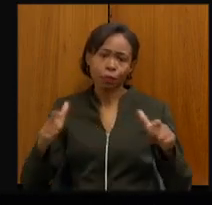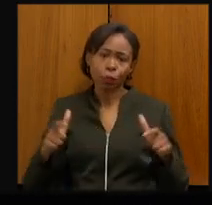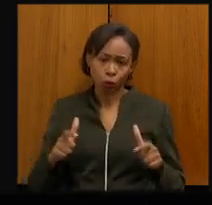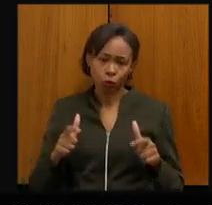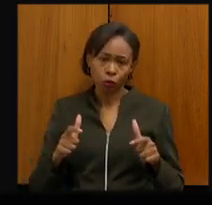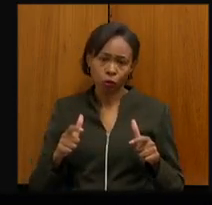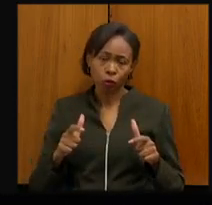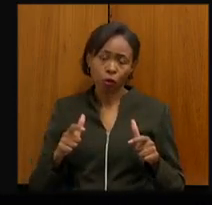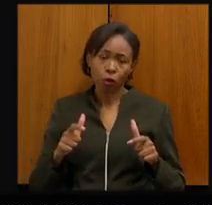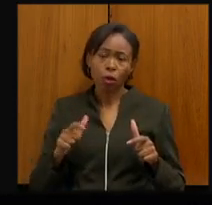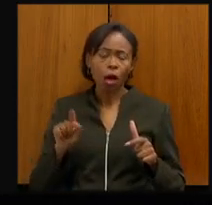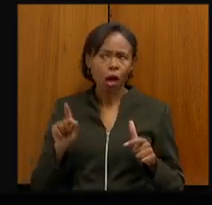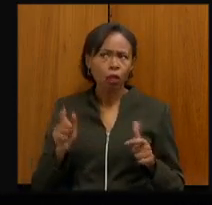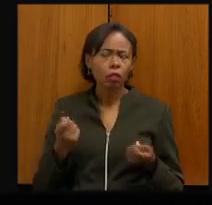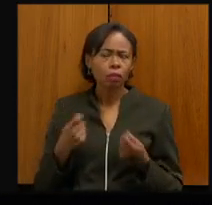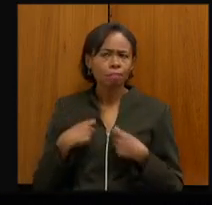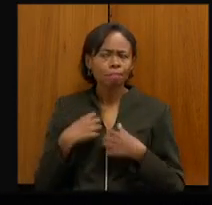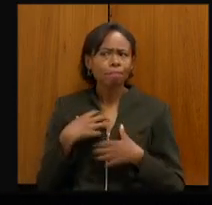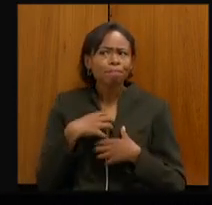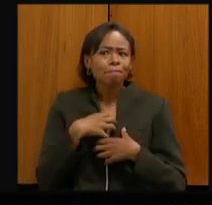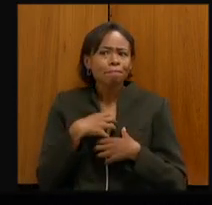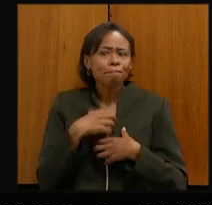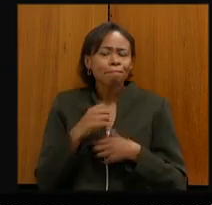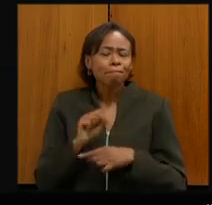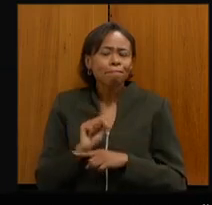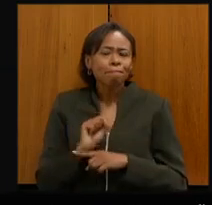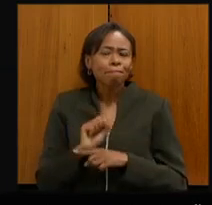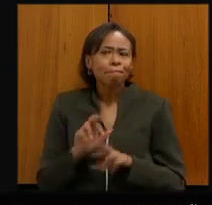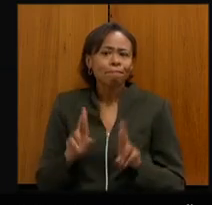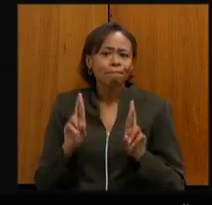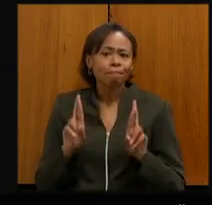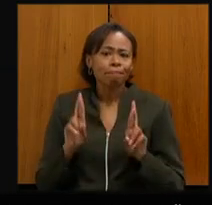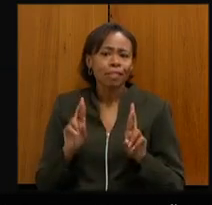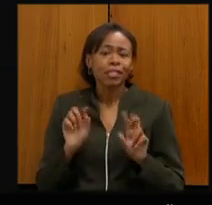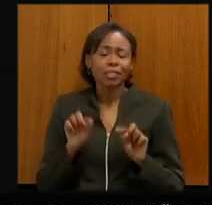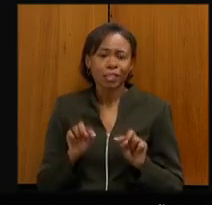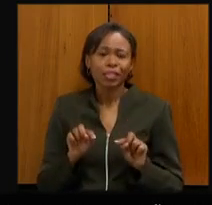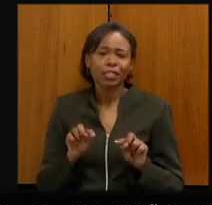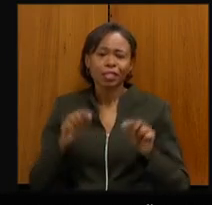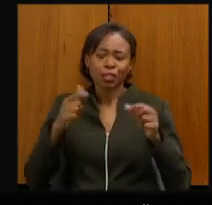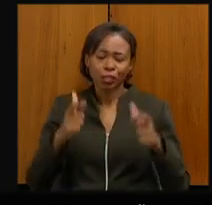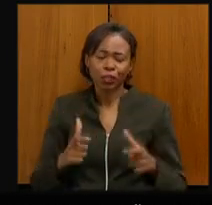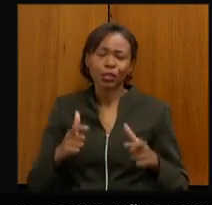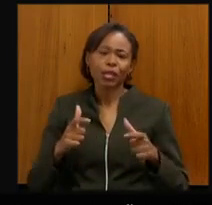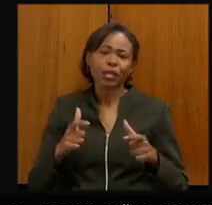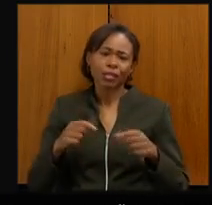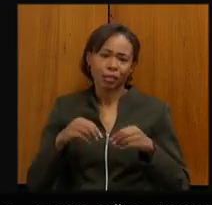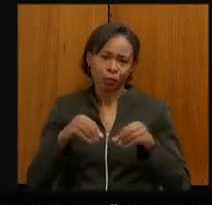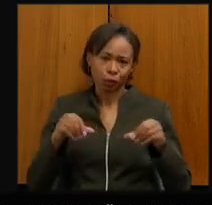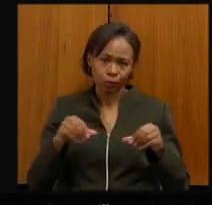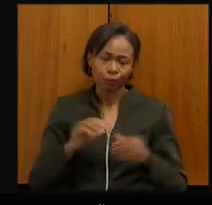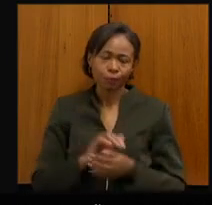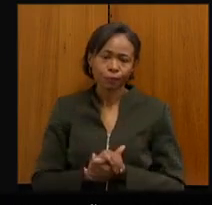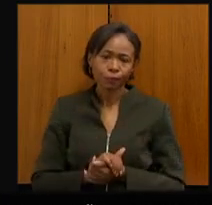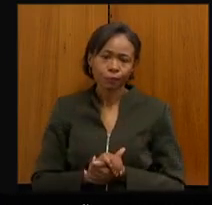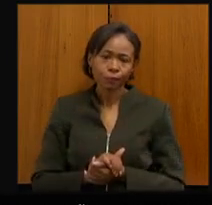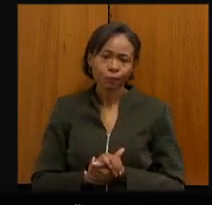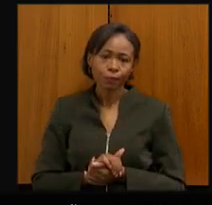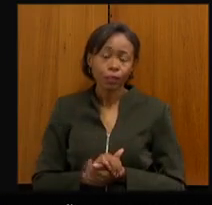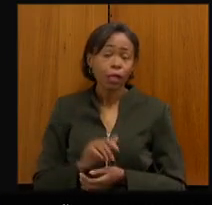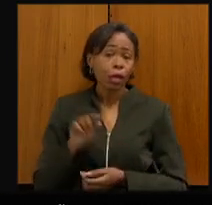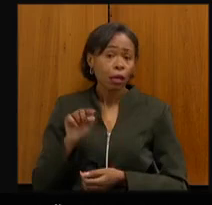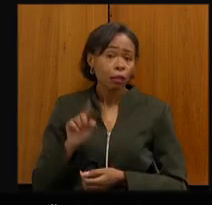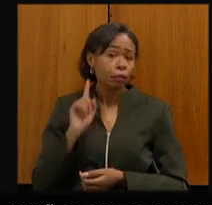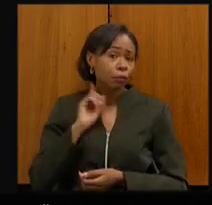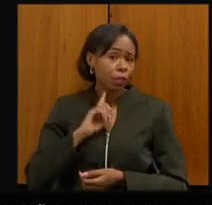foi estrago esse território e eu quero dizer também que Minas Gerais a